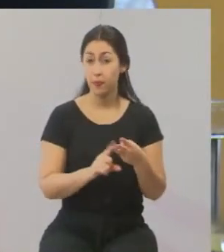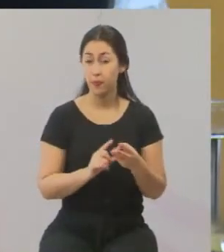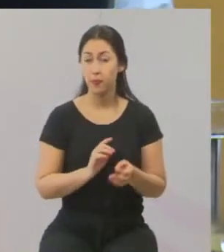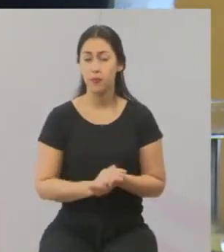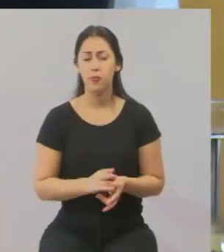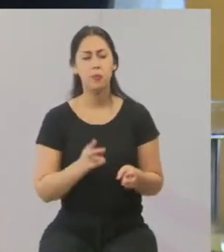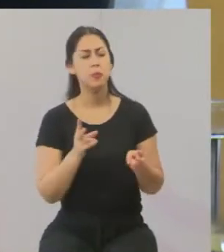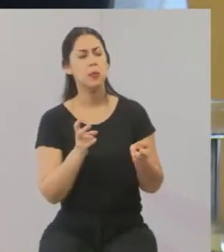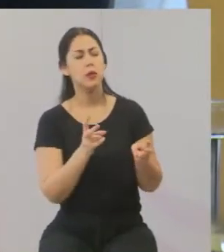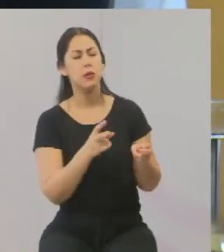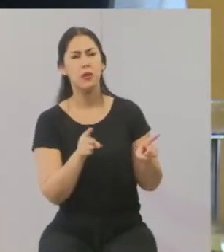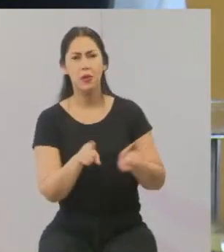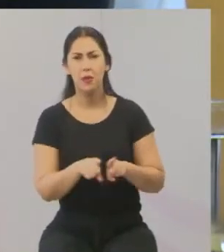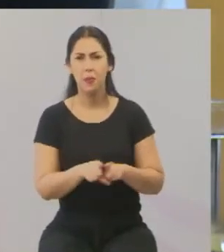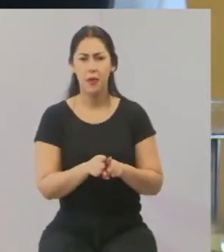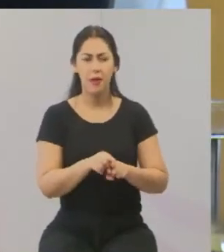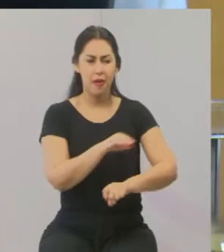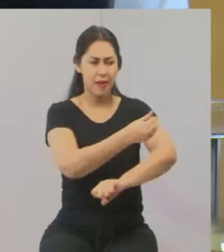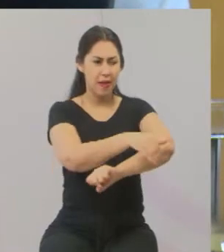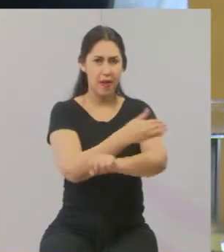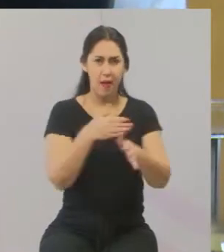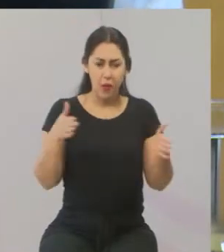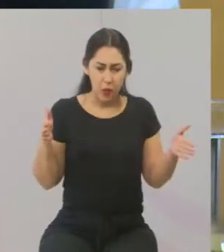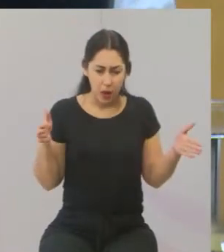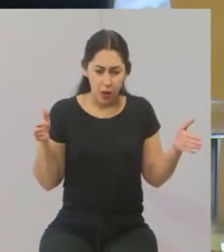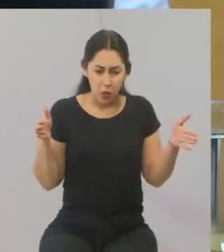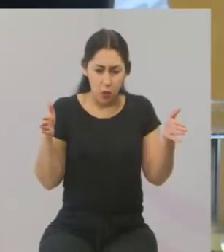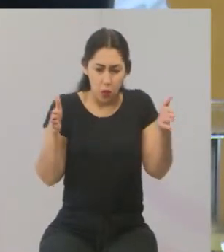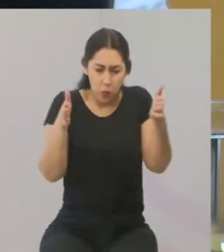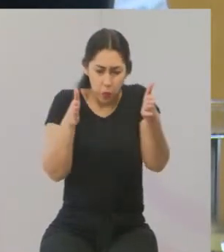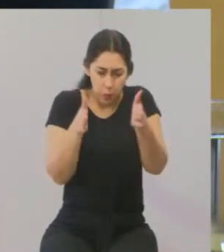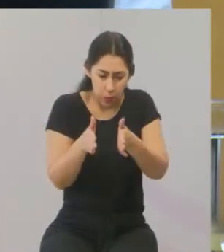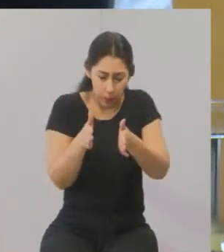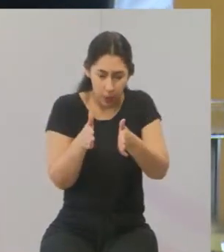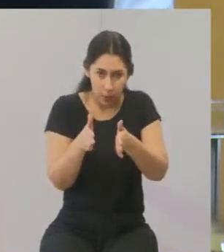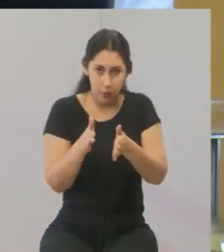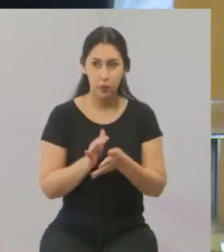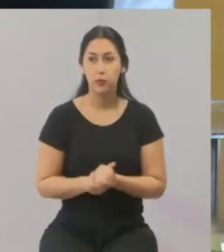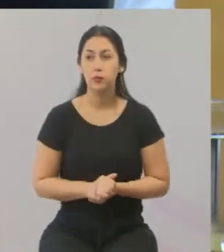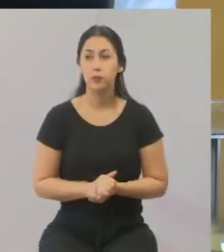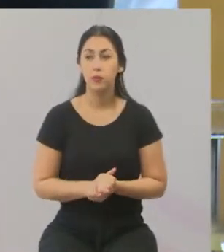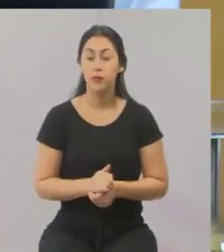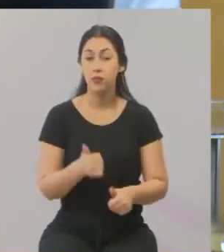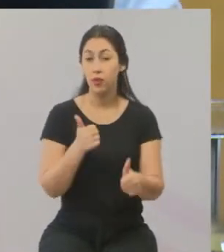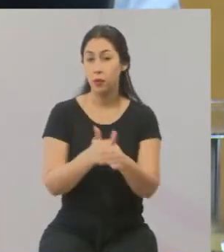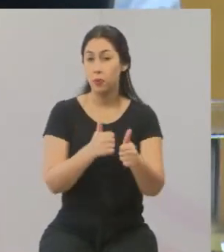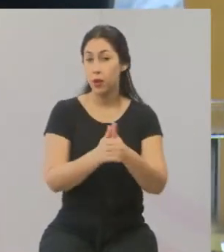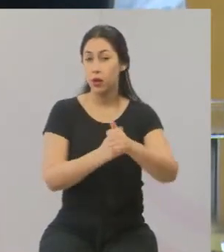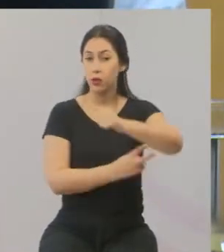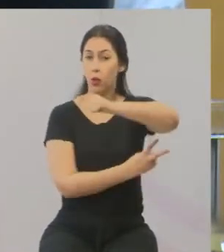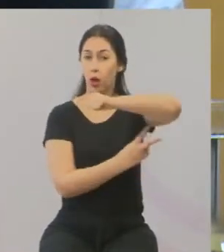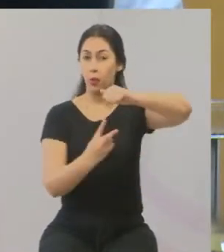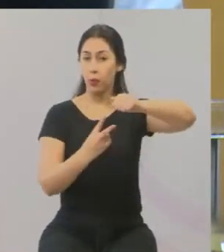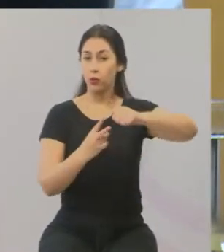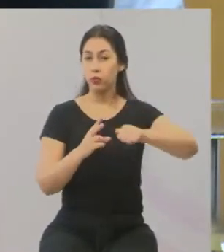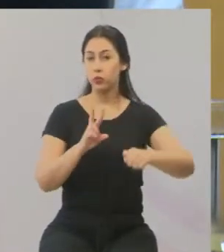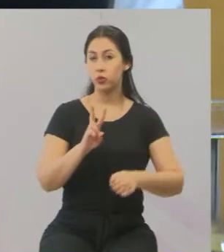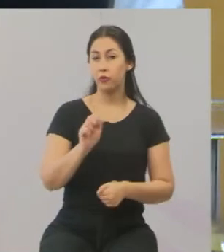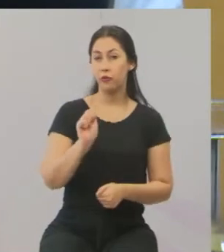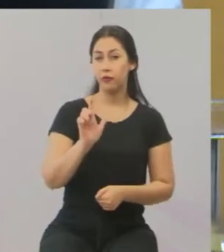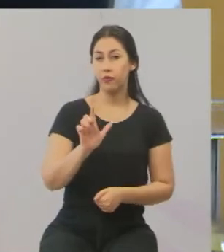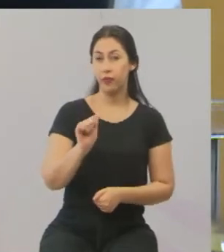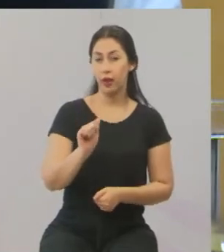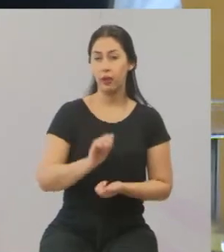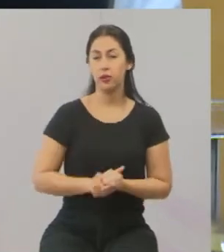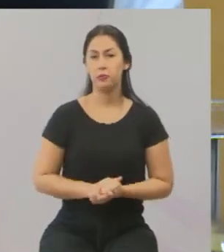observando o estreitamento da rua e o alongamento da calçada nos 2 lados, próxima pontinha da vala, aproximadamente